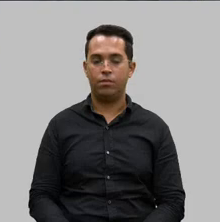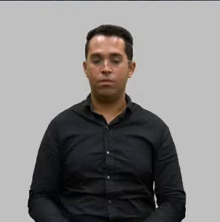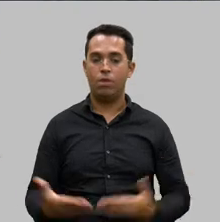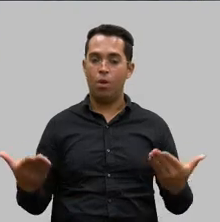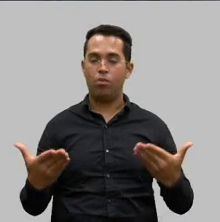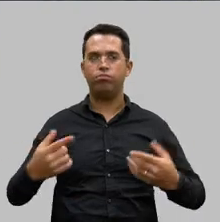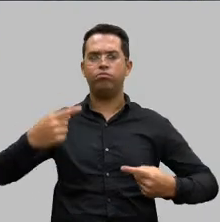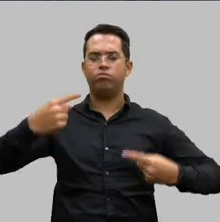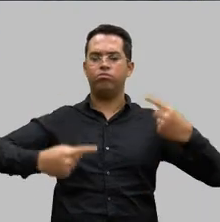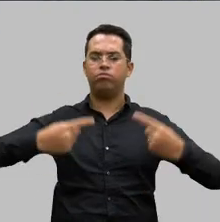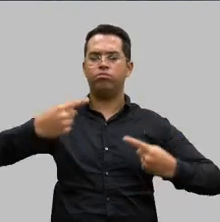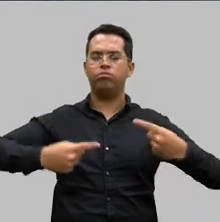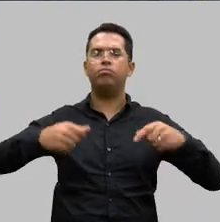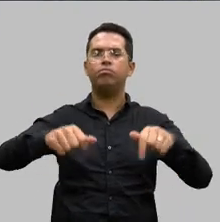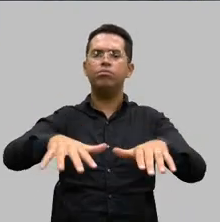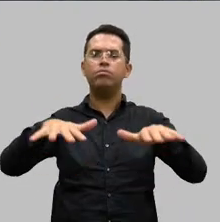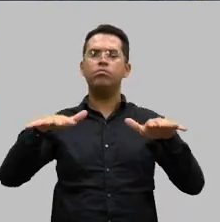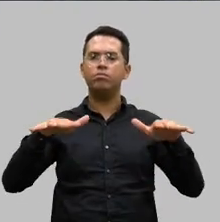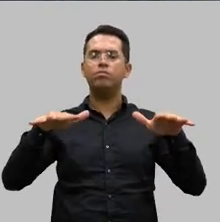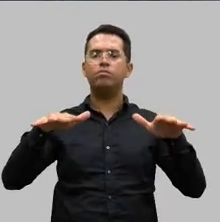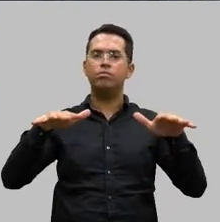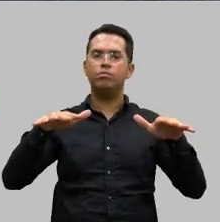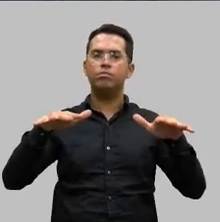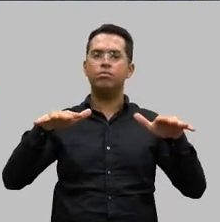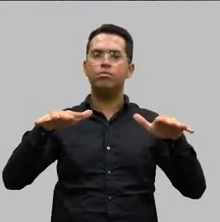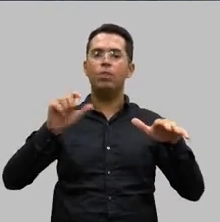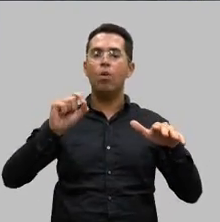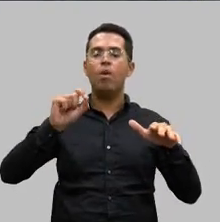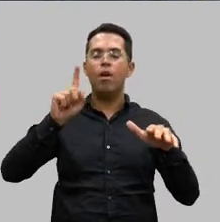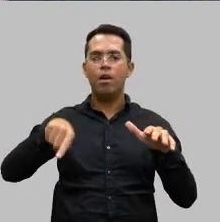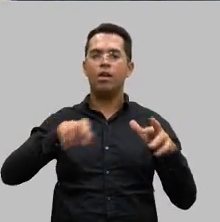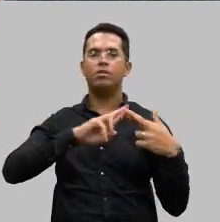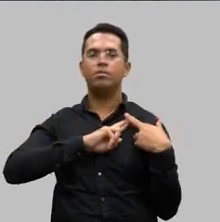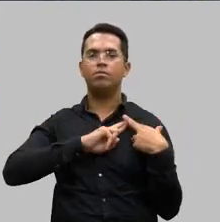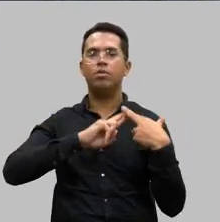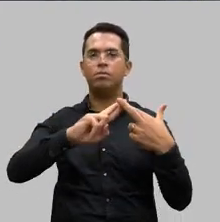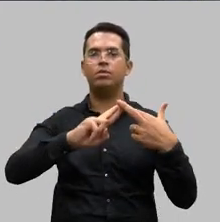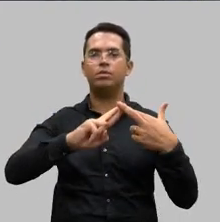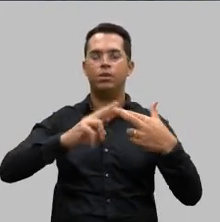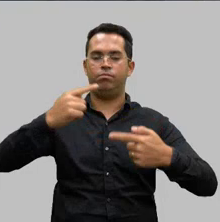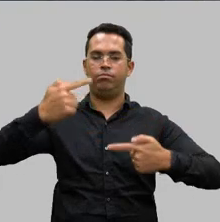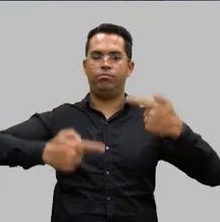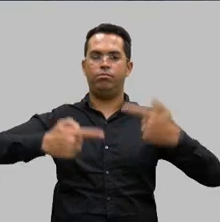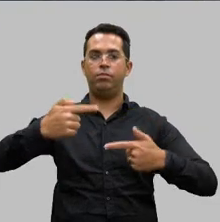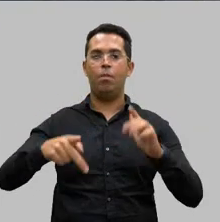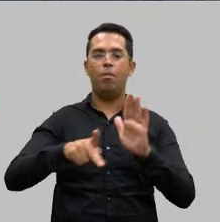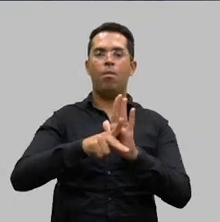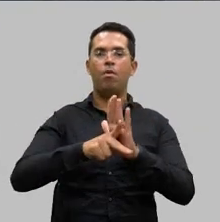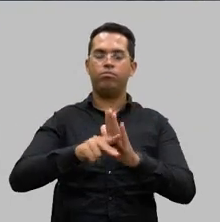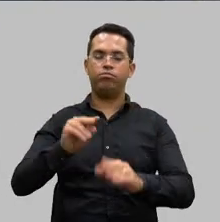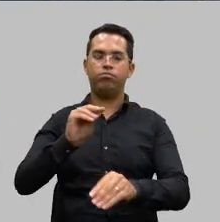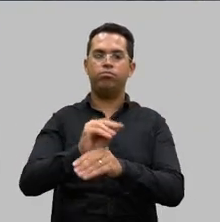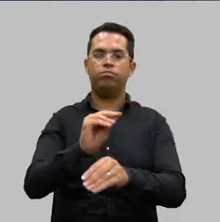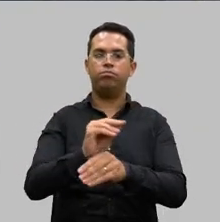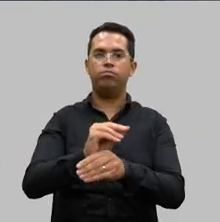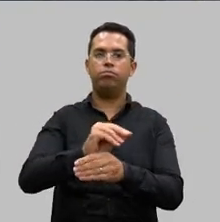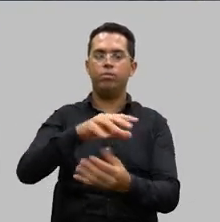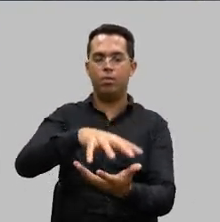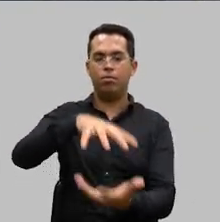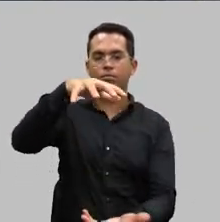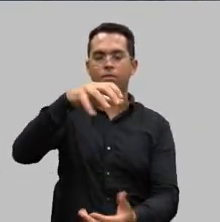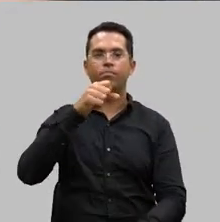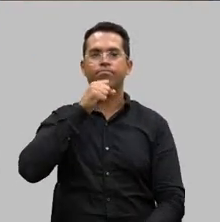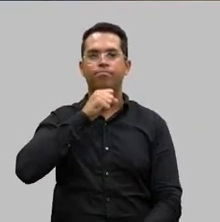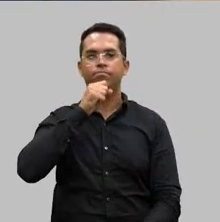é qual é o papel do poder público Nas questões da política do Idoso nós vamos